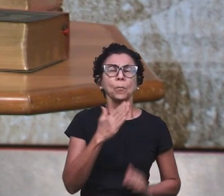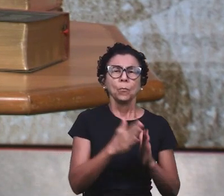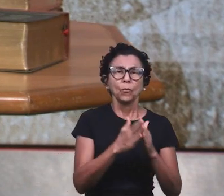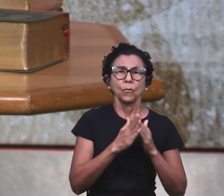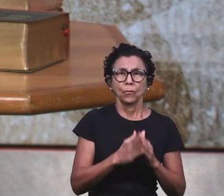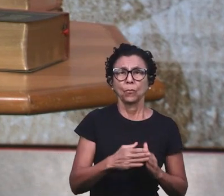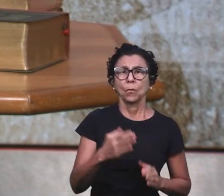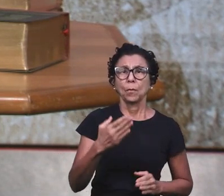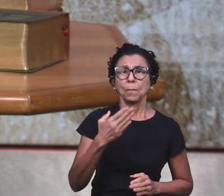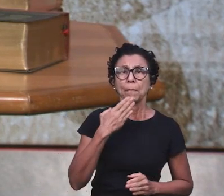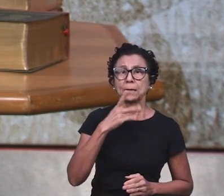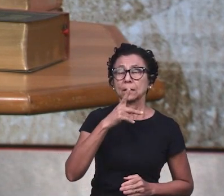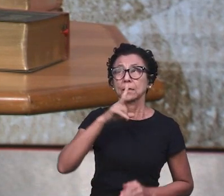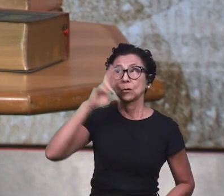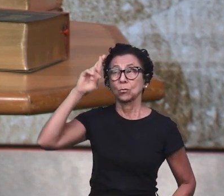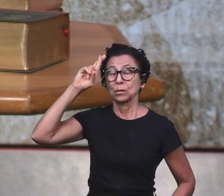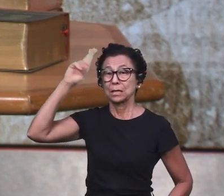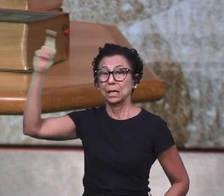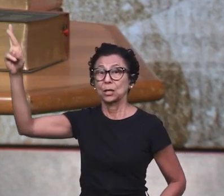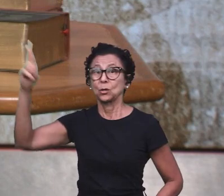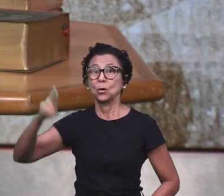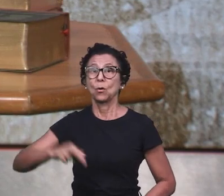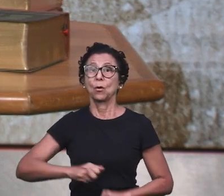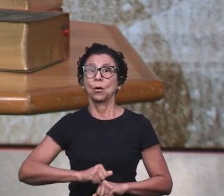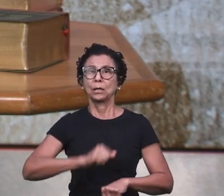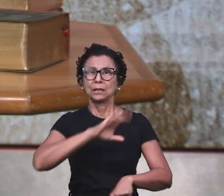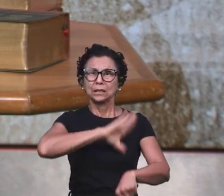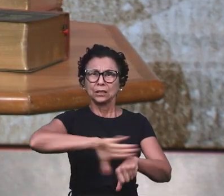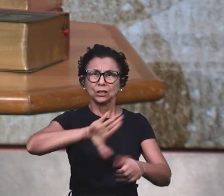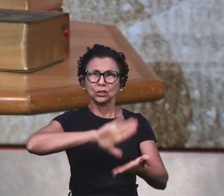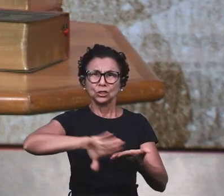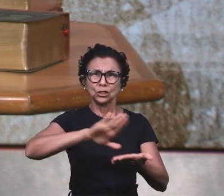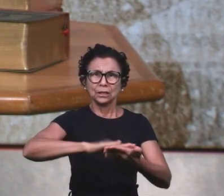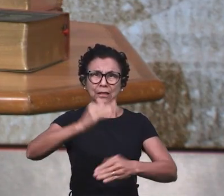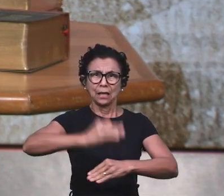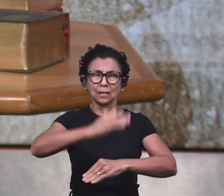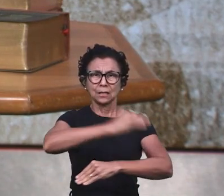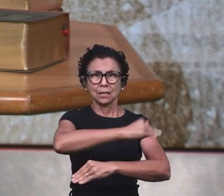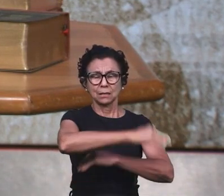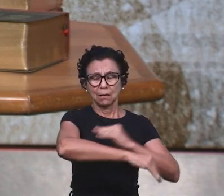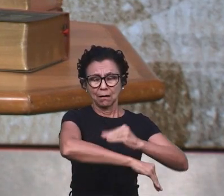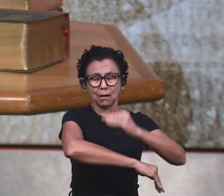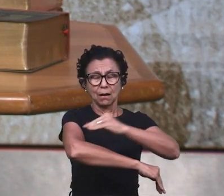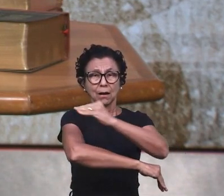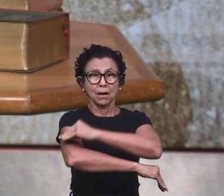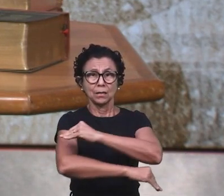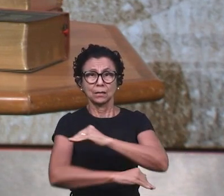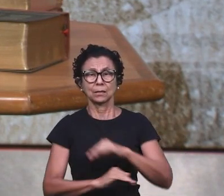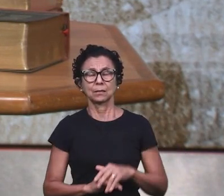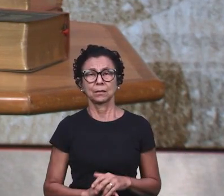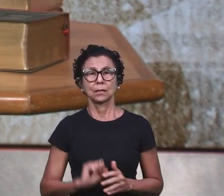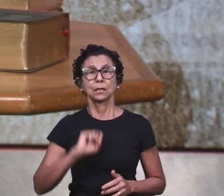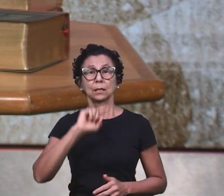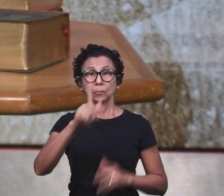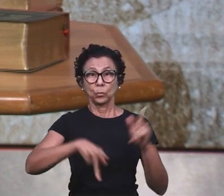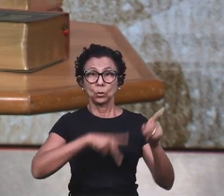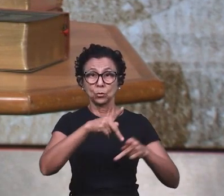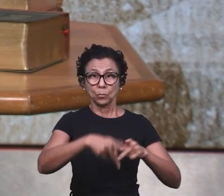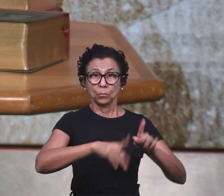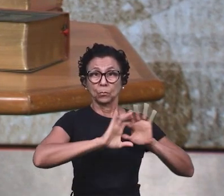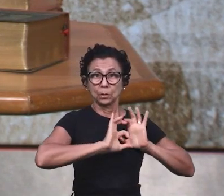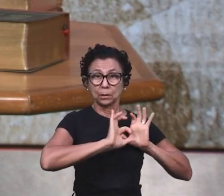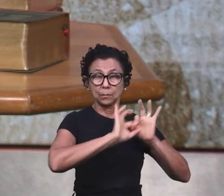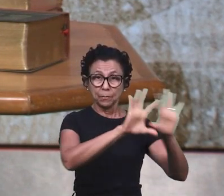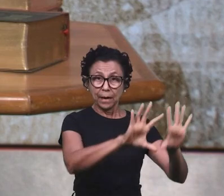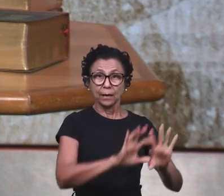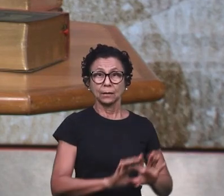povo. Depois deixarei ir o povo para que sacrifiquem ao Senhor. E Moisés disse a